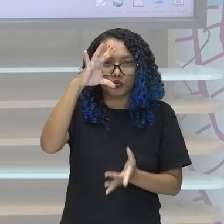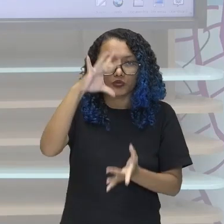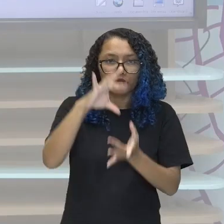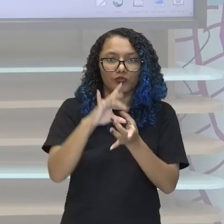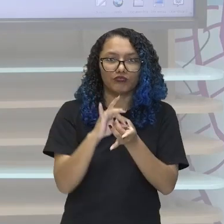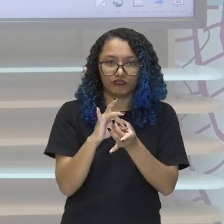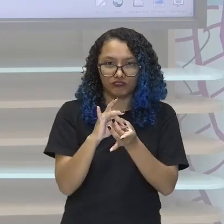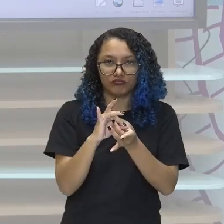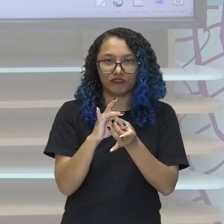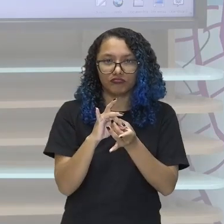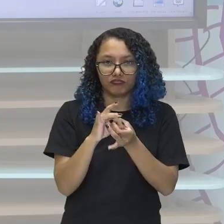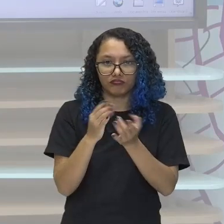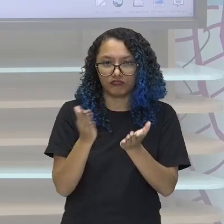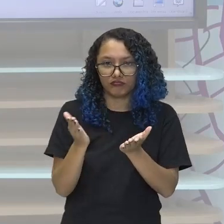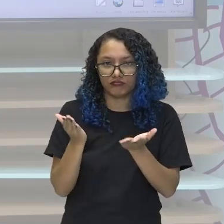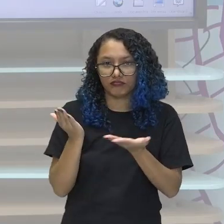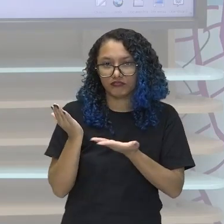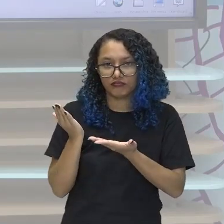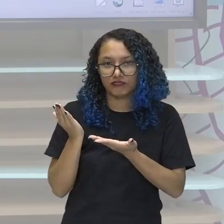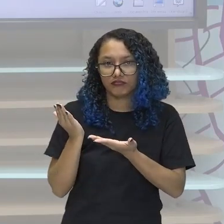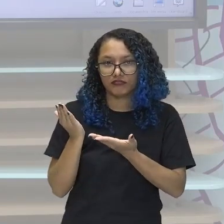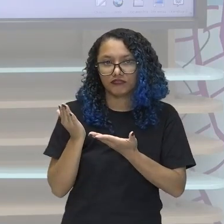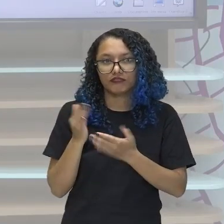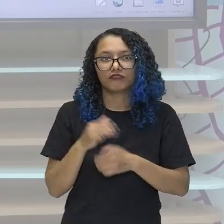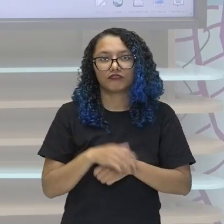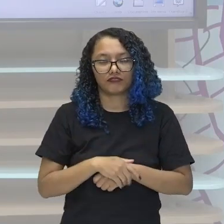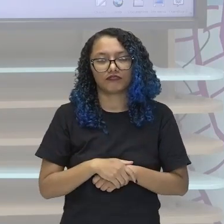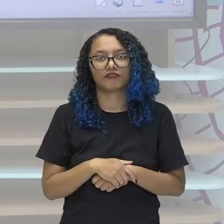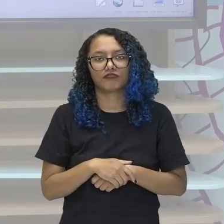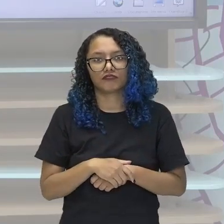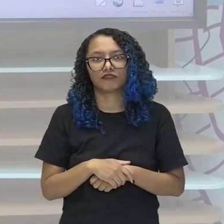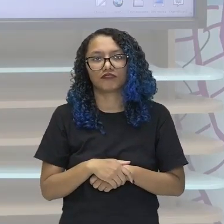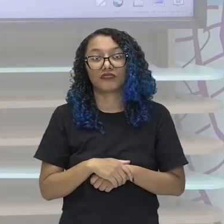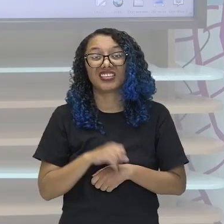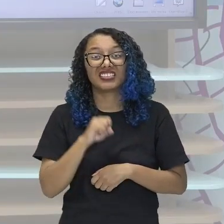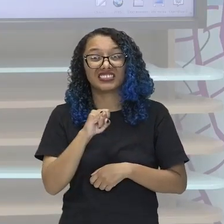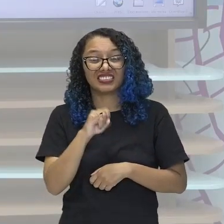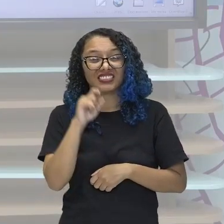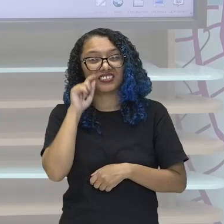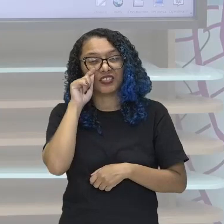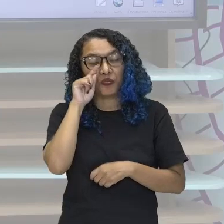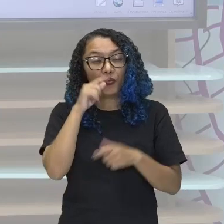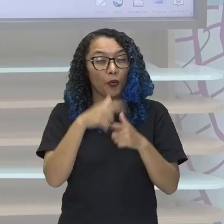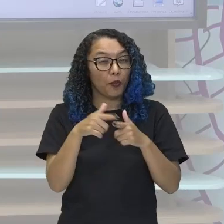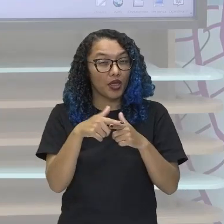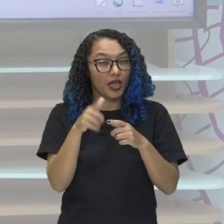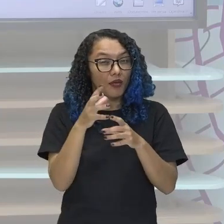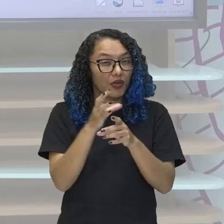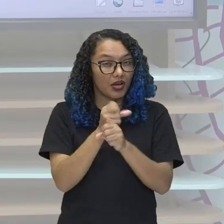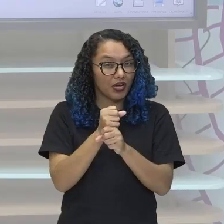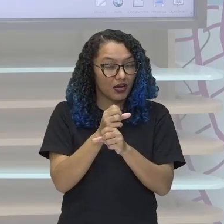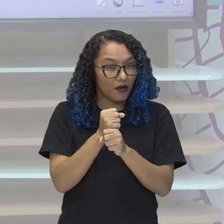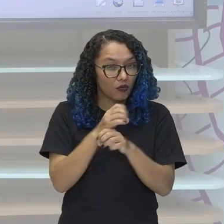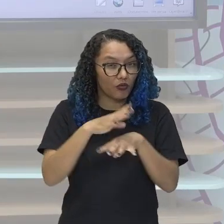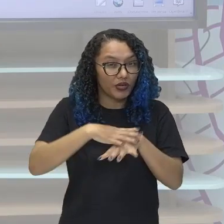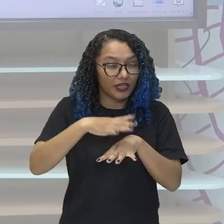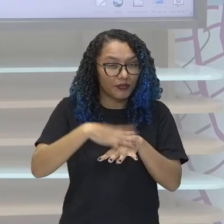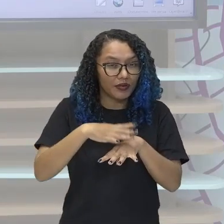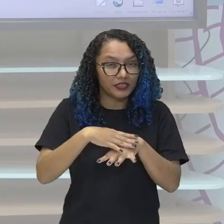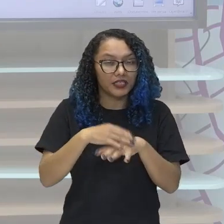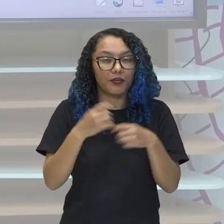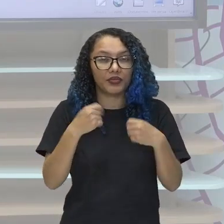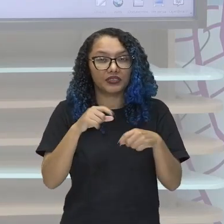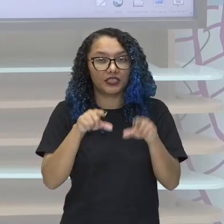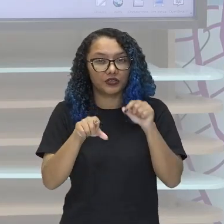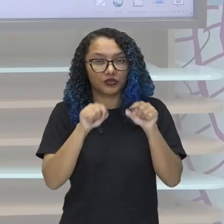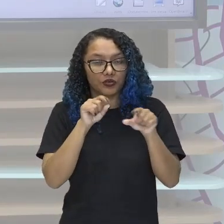Então, quando você estiver diante de uma situação, problema, né, primeiro, vamos ver quem é x, vamos ver